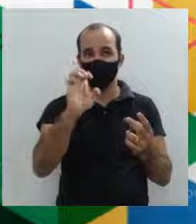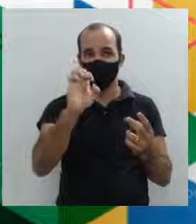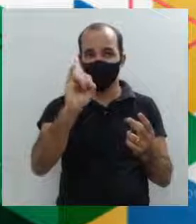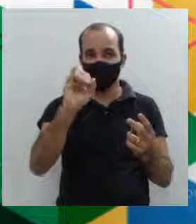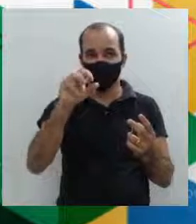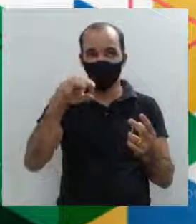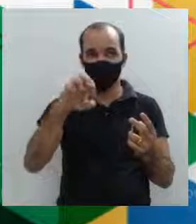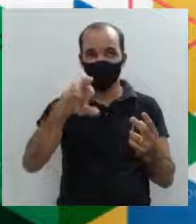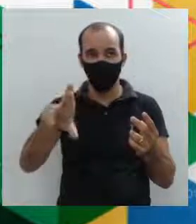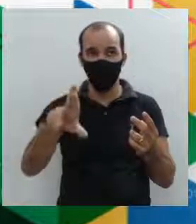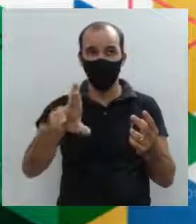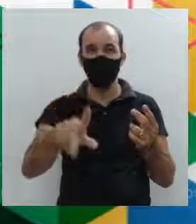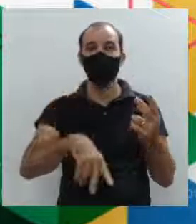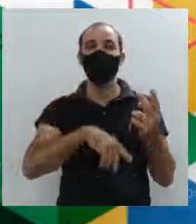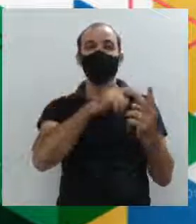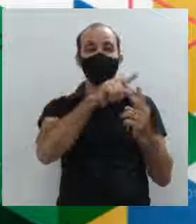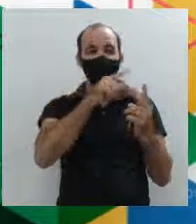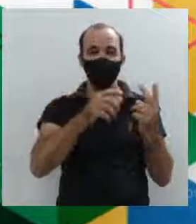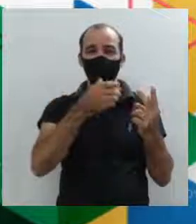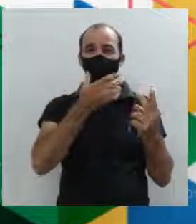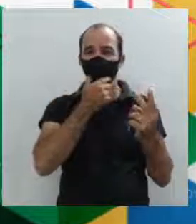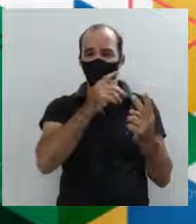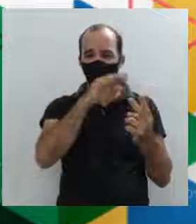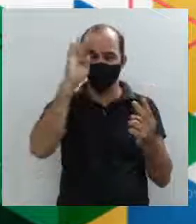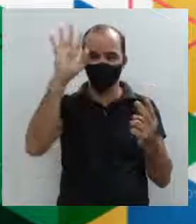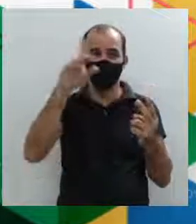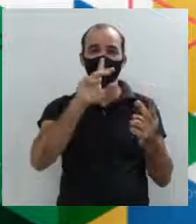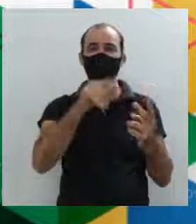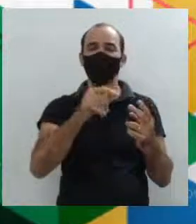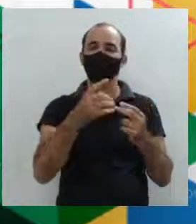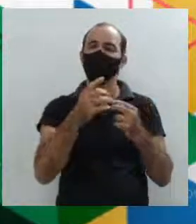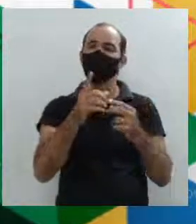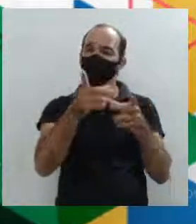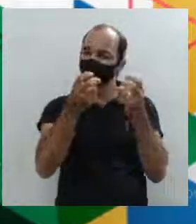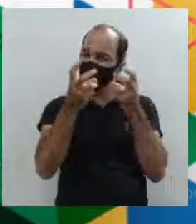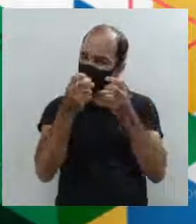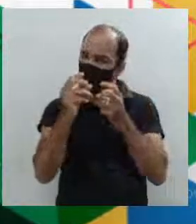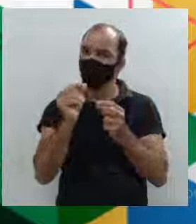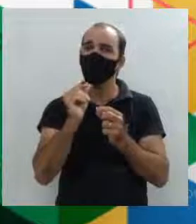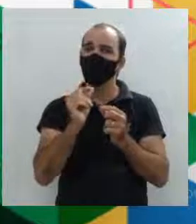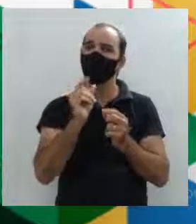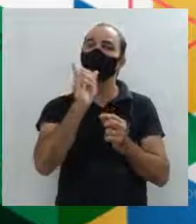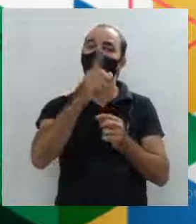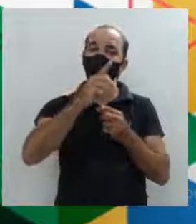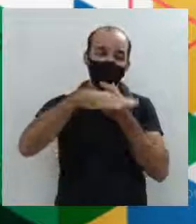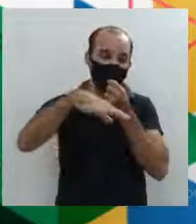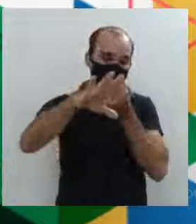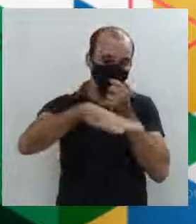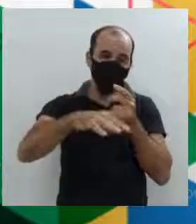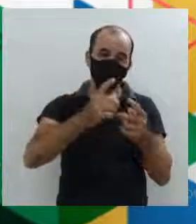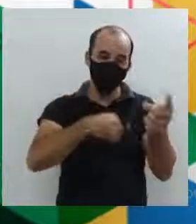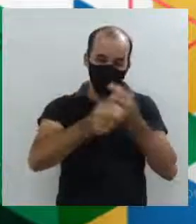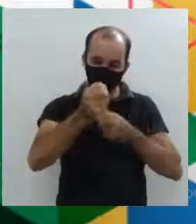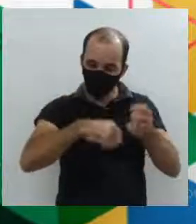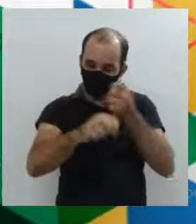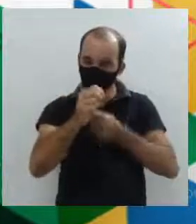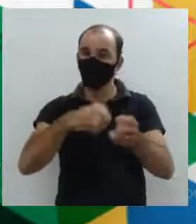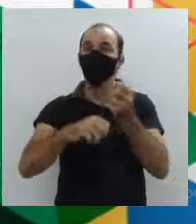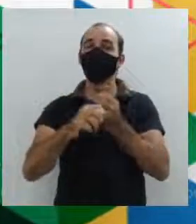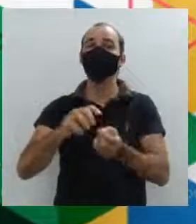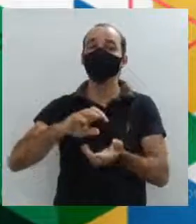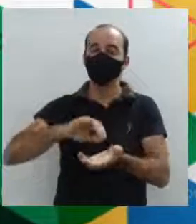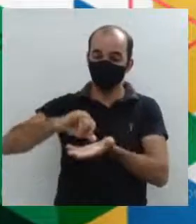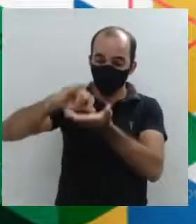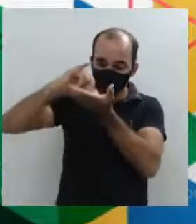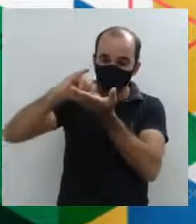uma mercadoria, com os princípios de acumulação capitalista que vão reger a produção dessas mercadorias.